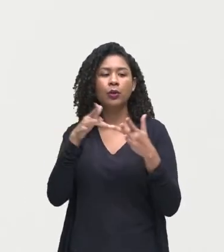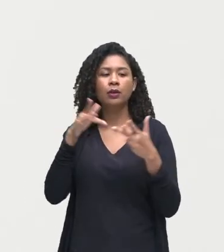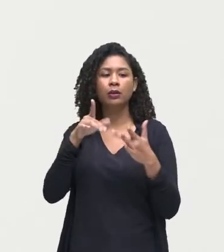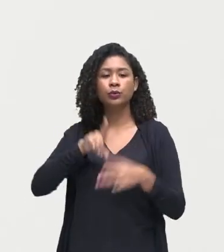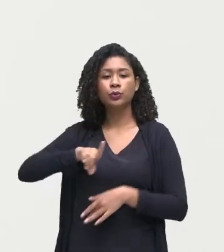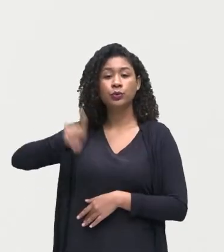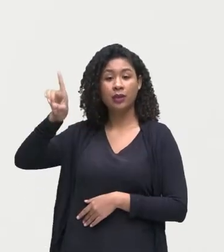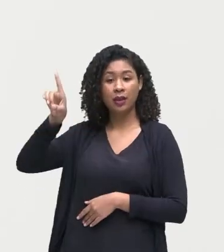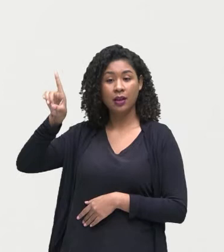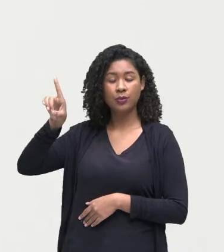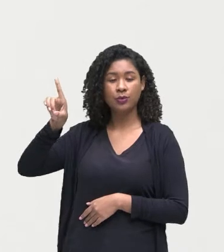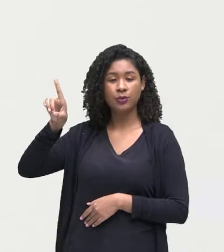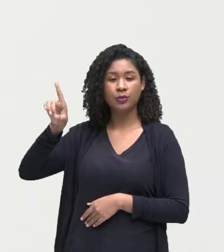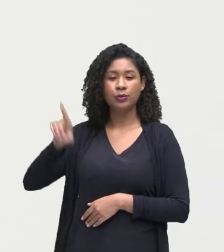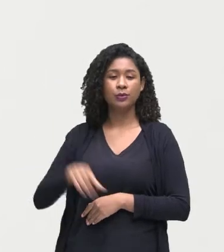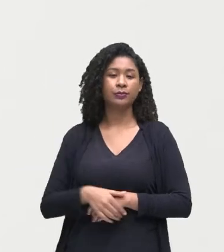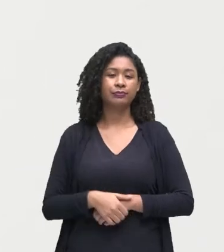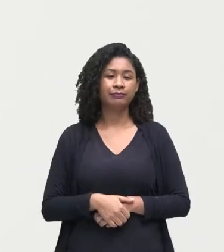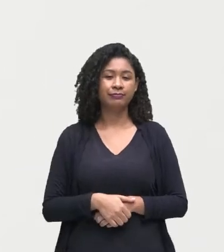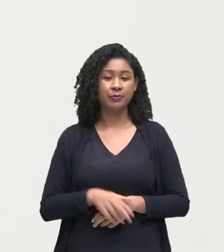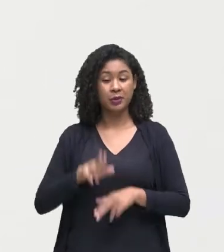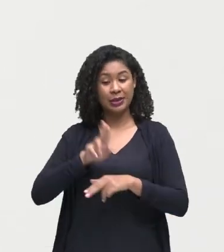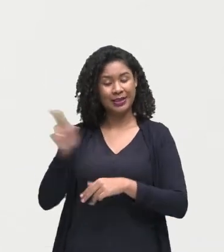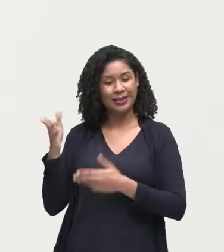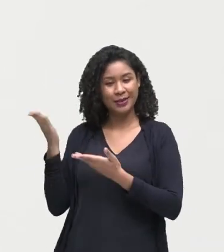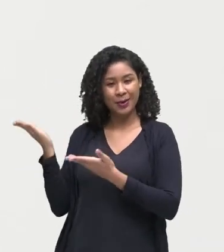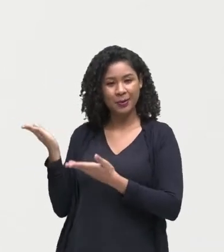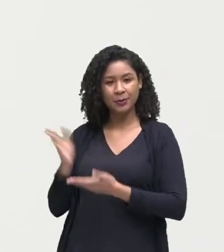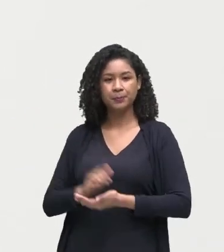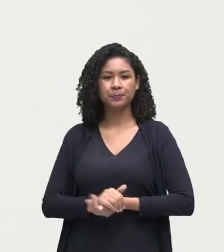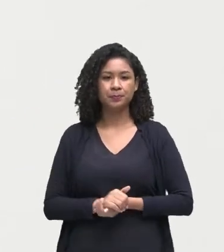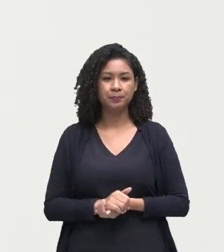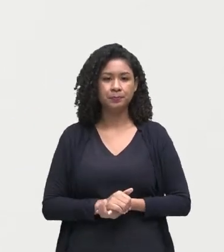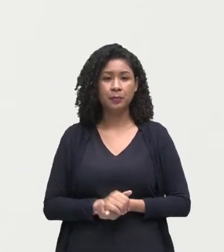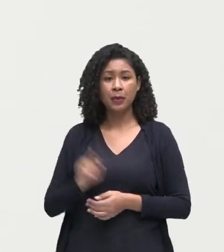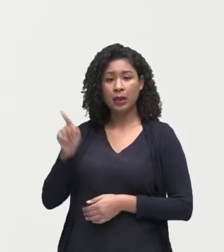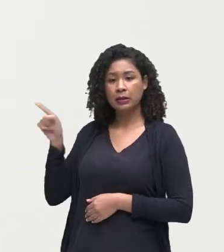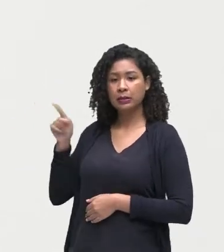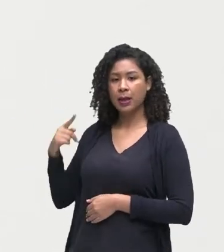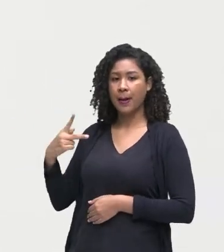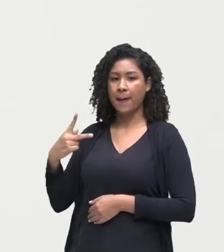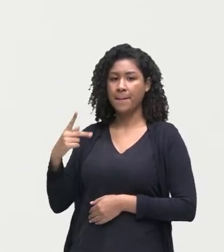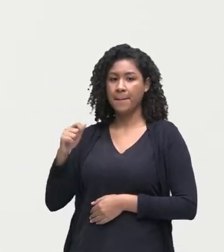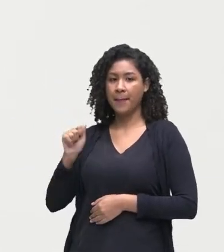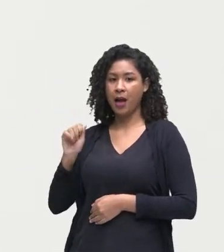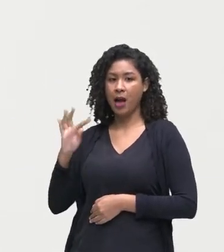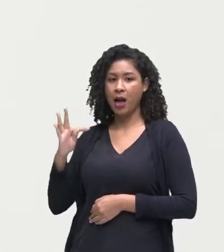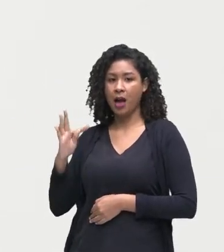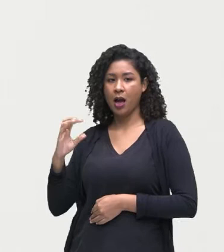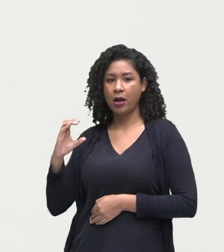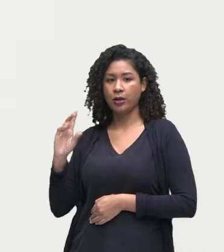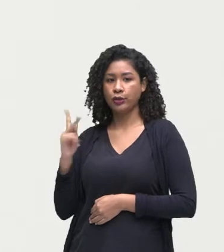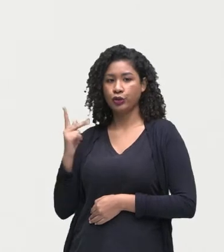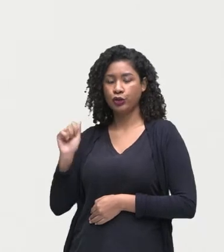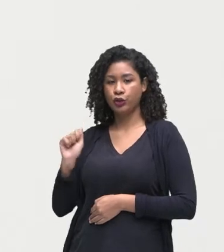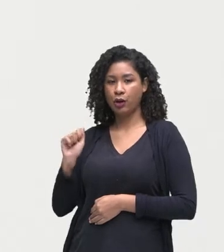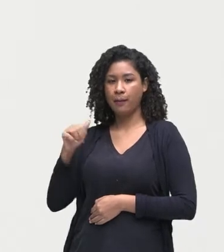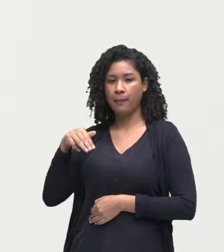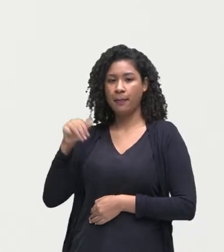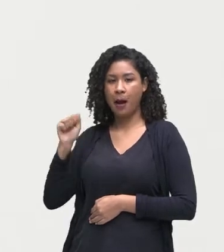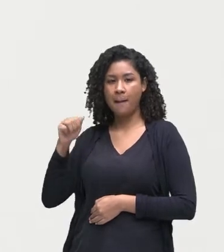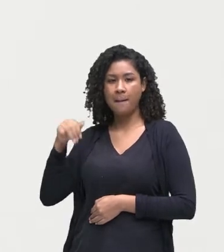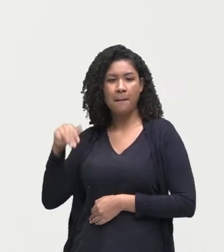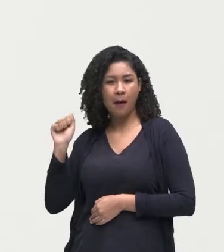Mas também Pachamama, a deusa mãe terra para alguns povos andinos, principalmente aqui nossos irmãos e